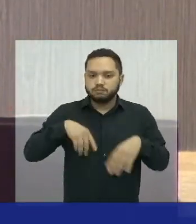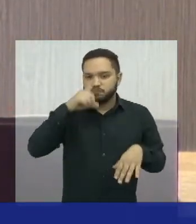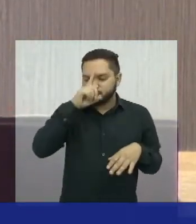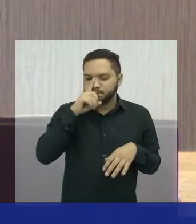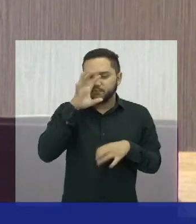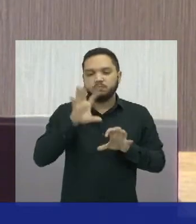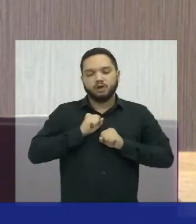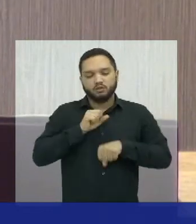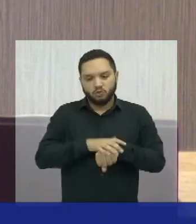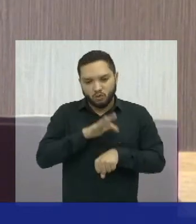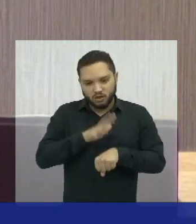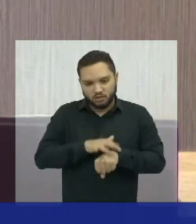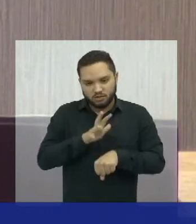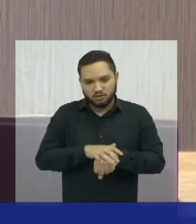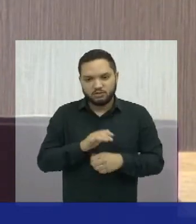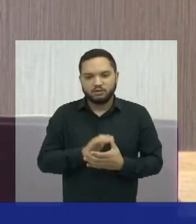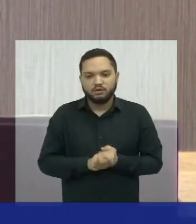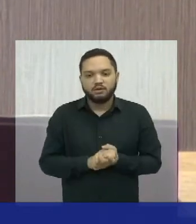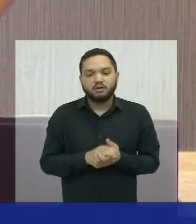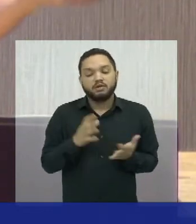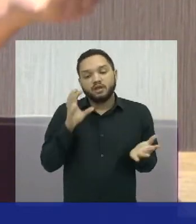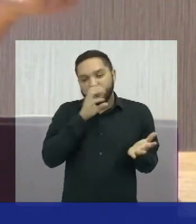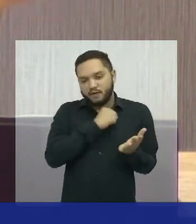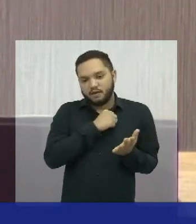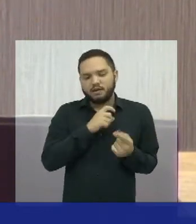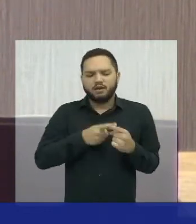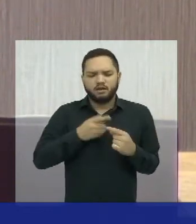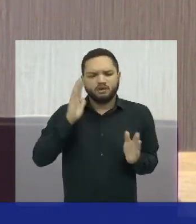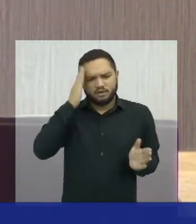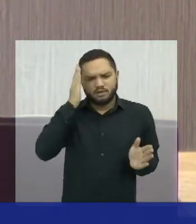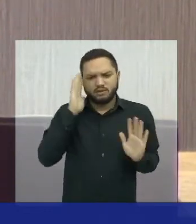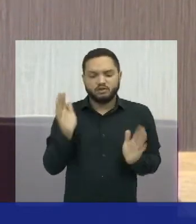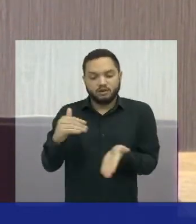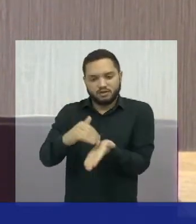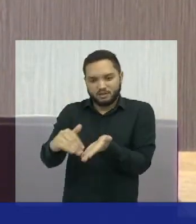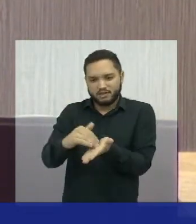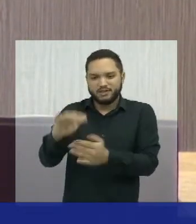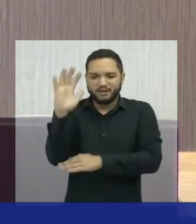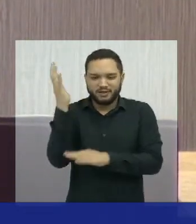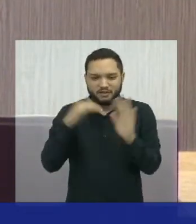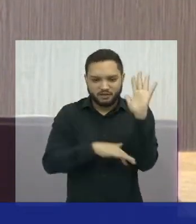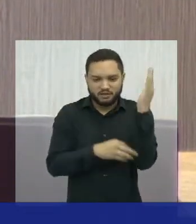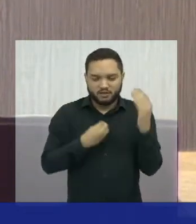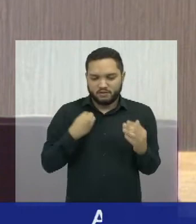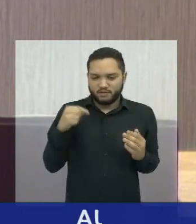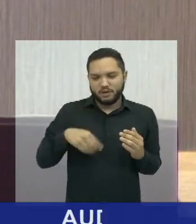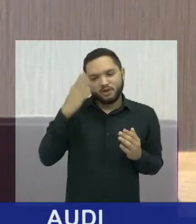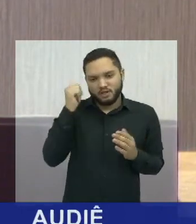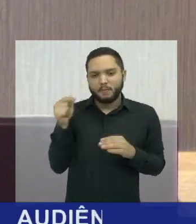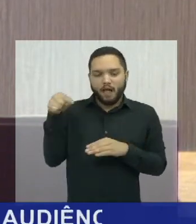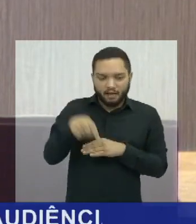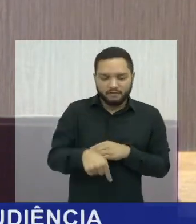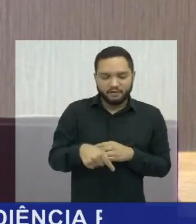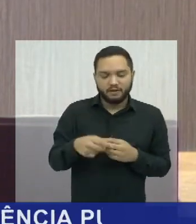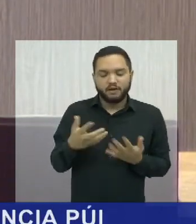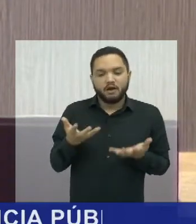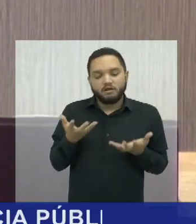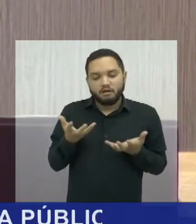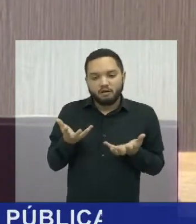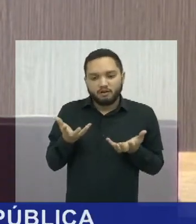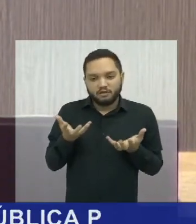saúde. Então, aqui estou rapidinho, e eu sabia que a secretária do Meio Ambiente estaria aqui também, e aí